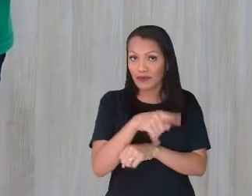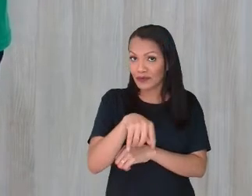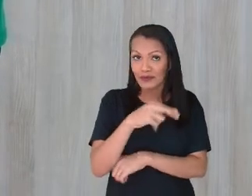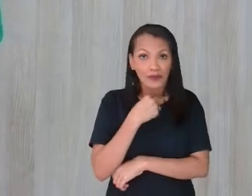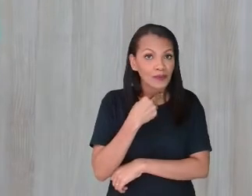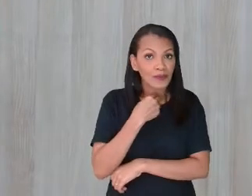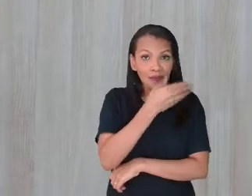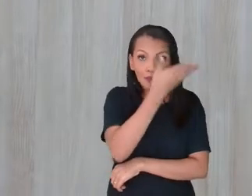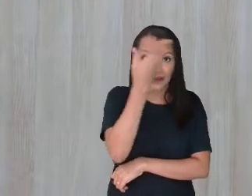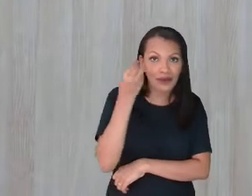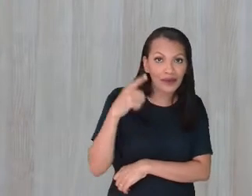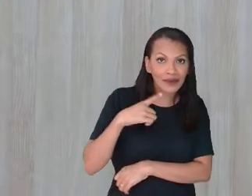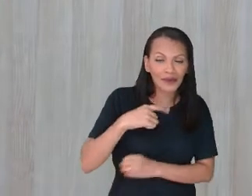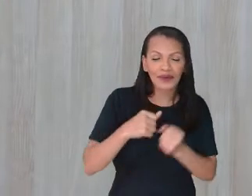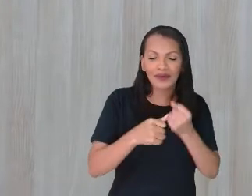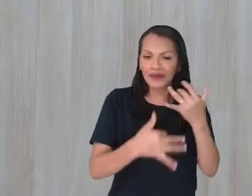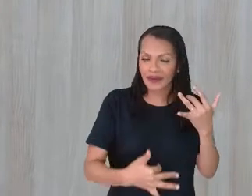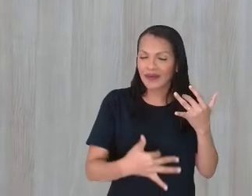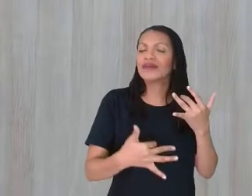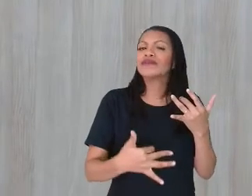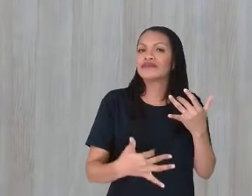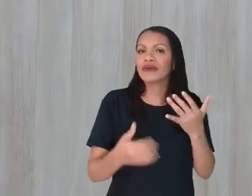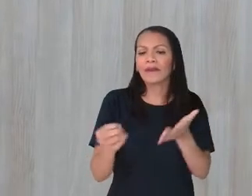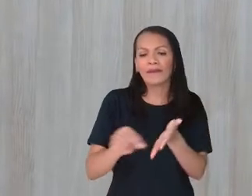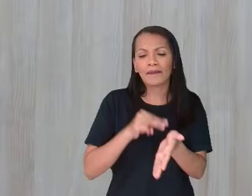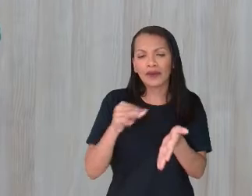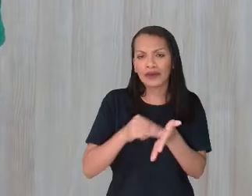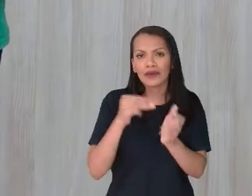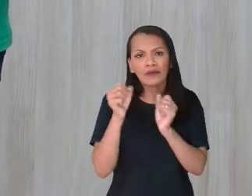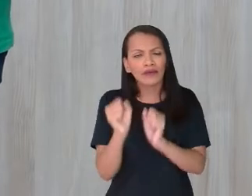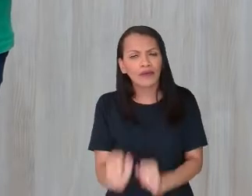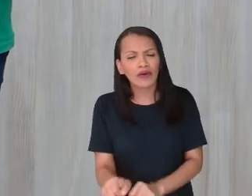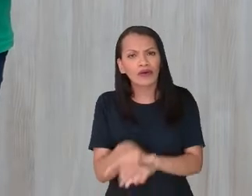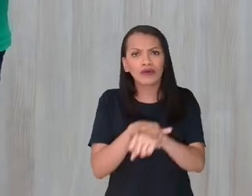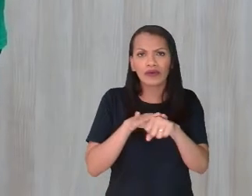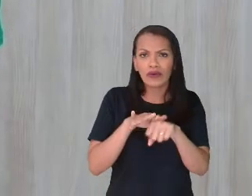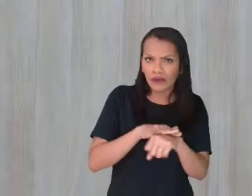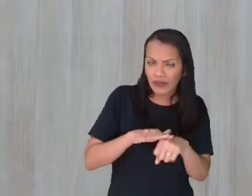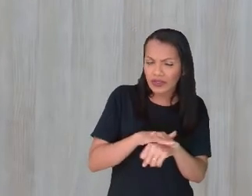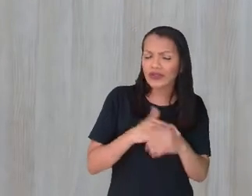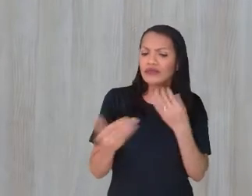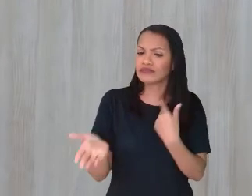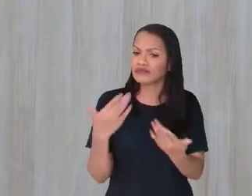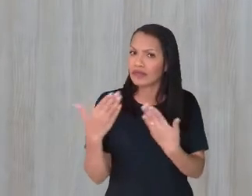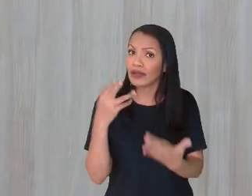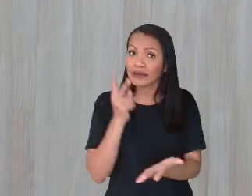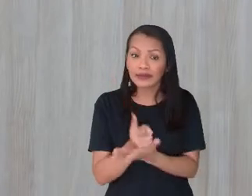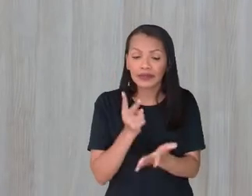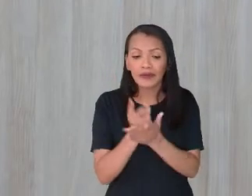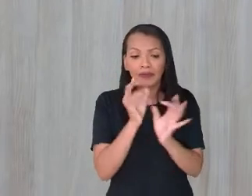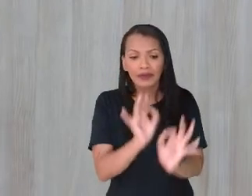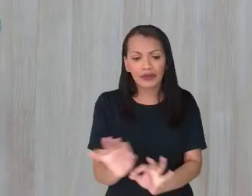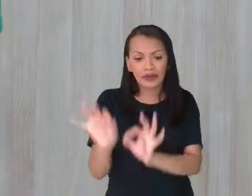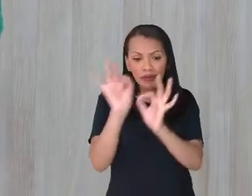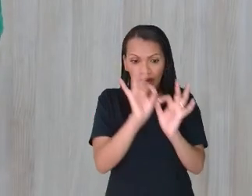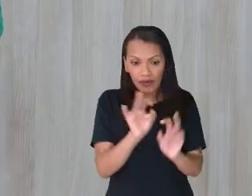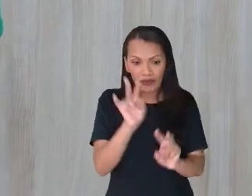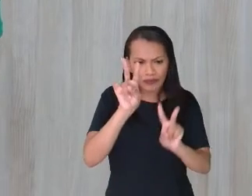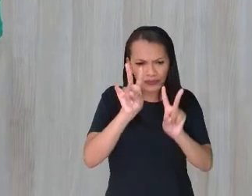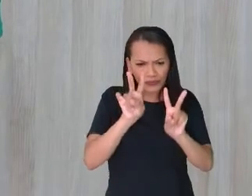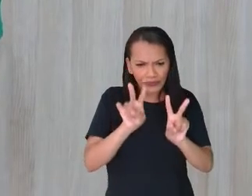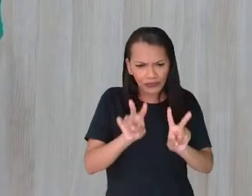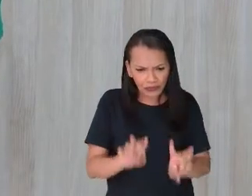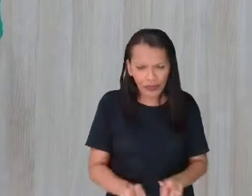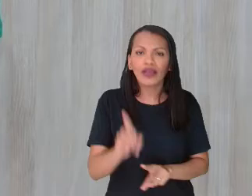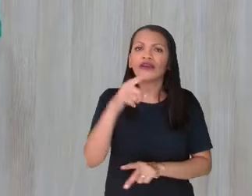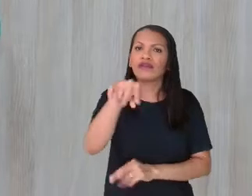esquecer que também tem um chat. E no chat a gente pode conversar. Estamos sempre acompanhando todos os comentários que